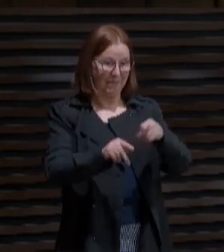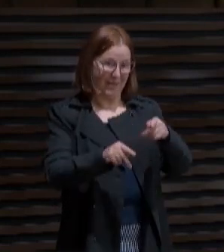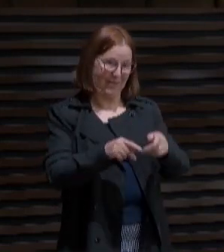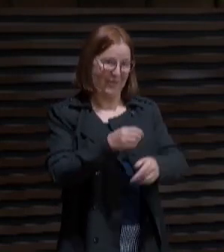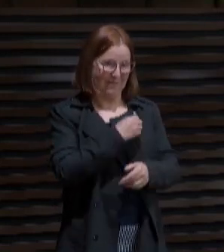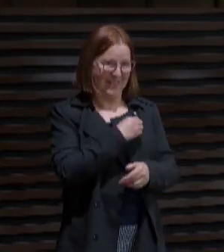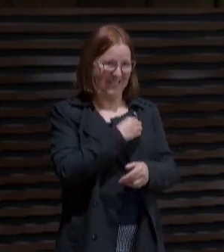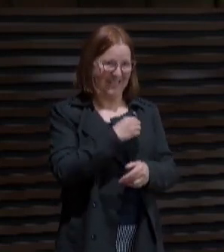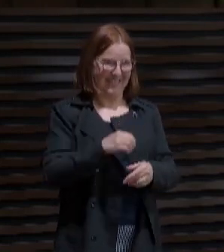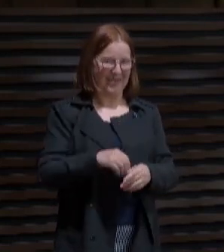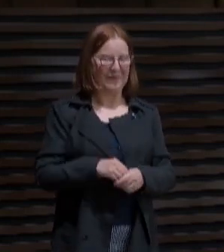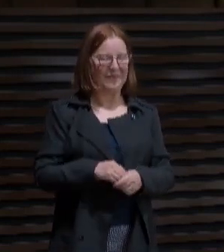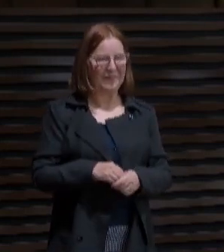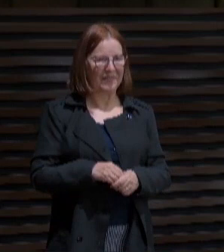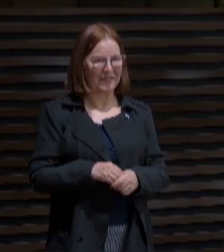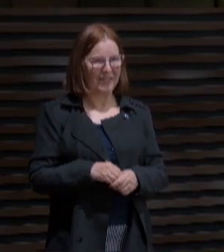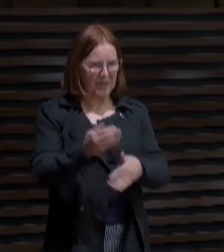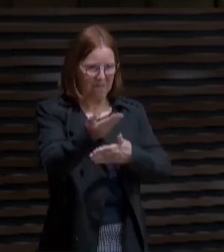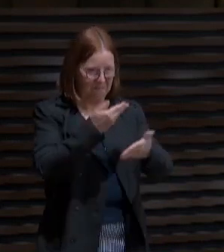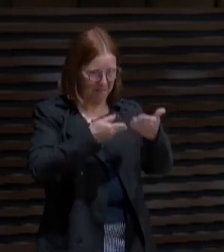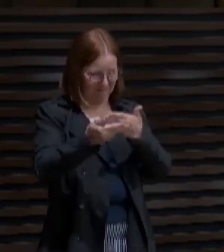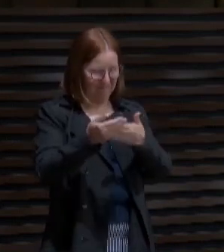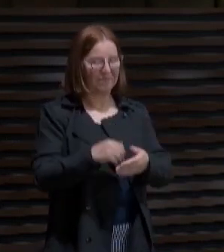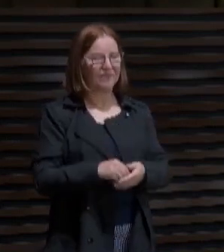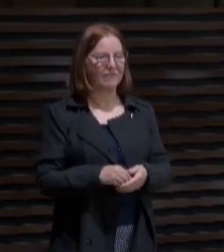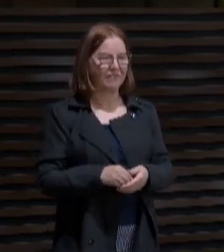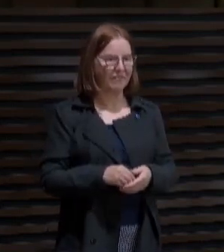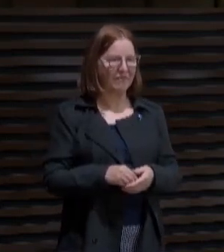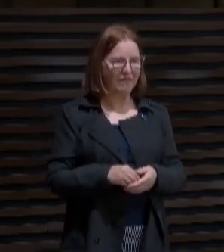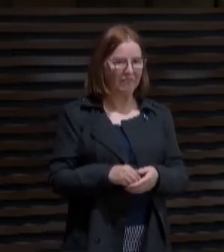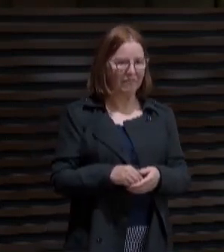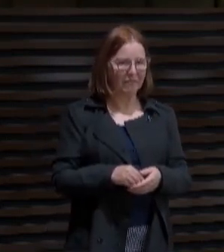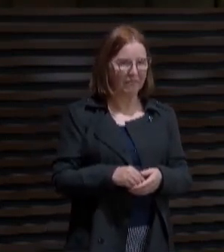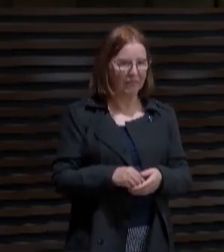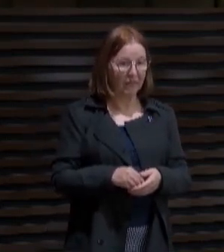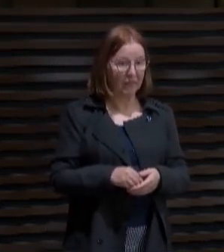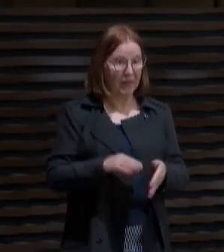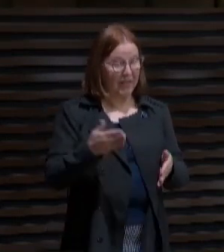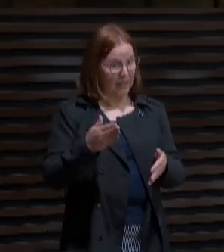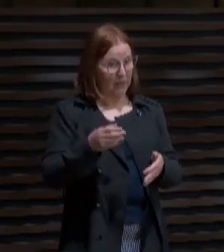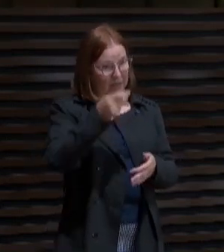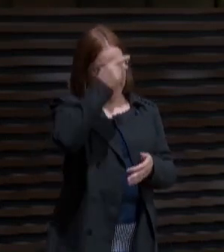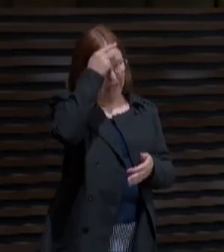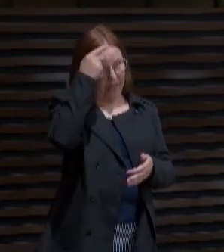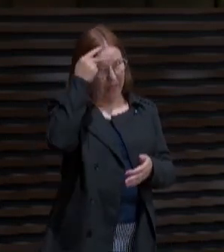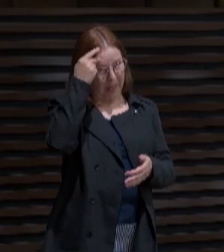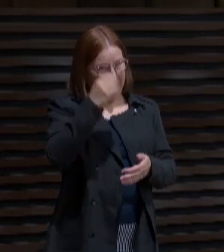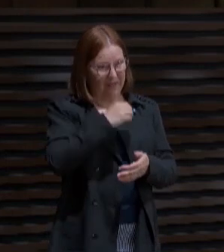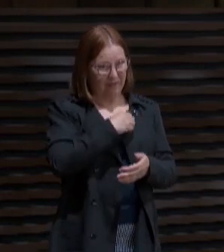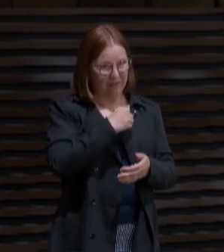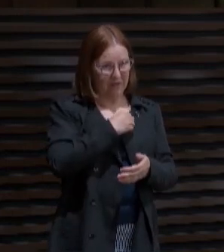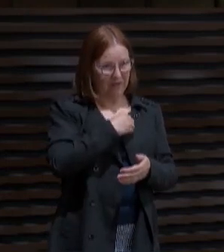Não há, então, como pecadores se reconciliarem com Deus, porque ninguém é